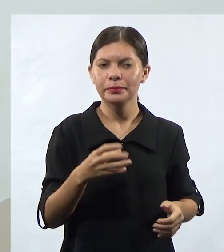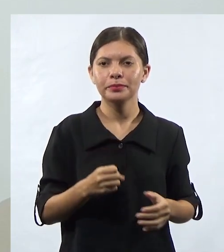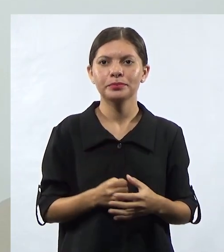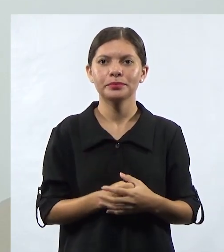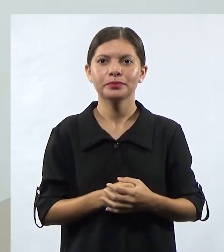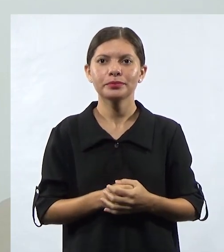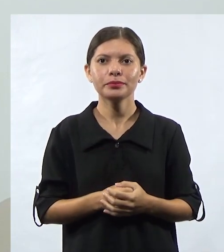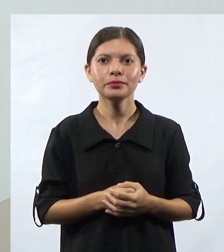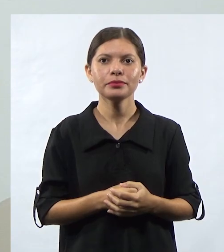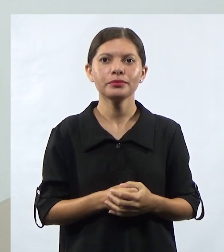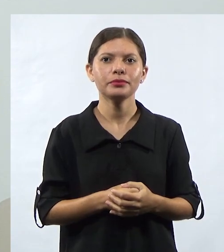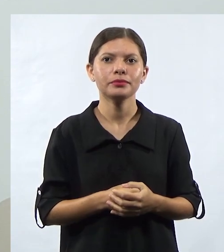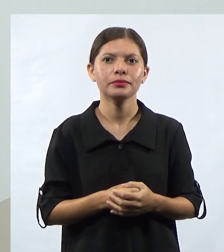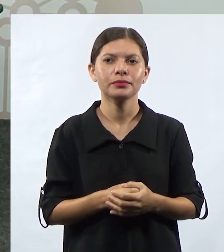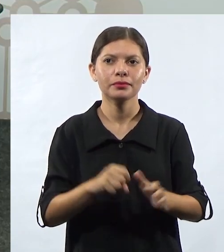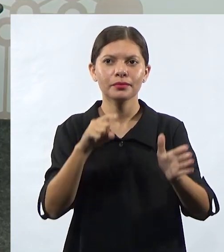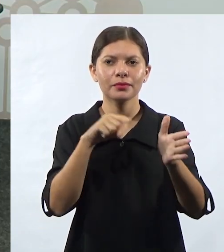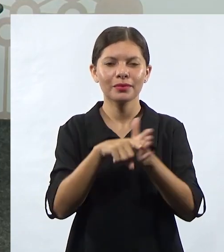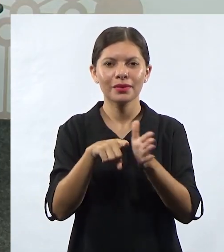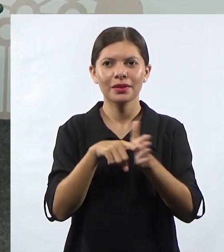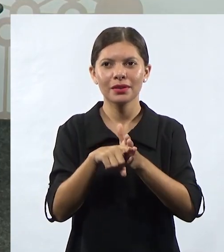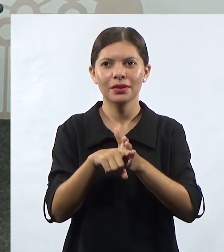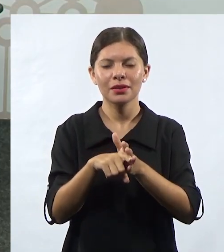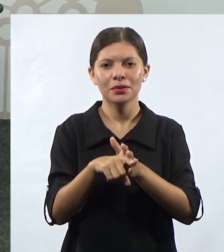eu preparei para você, ao invés de você fazer, né, para